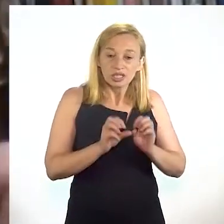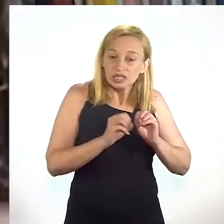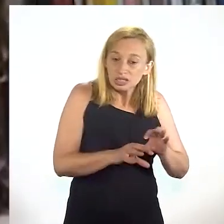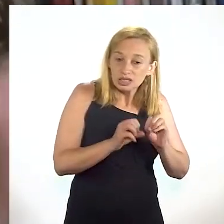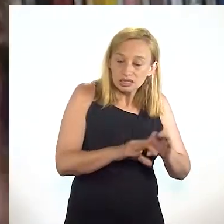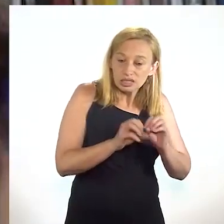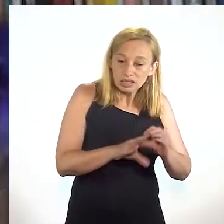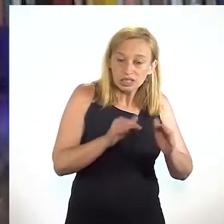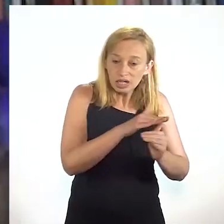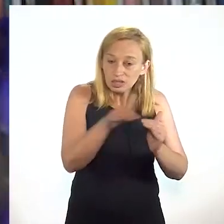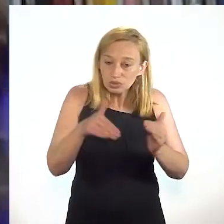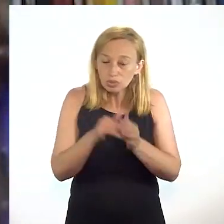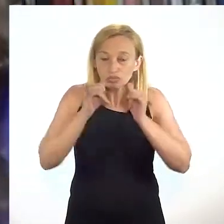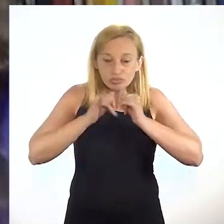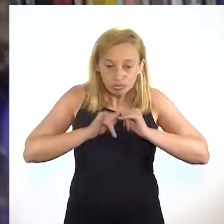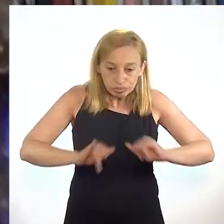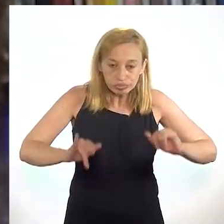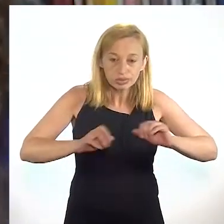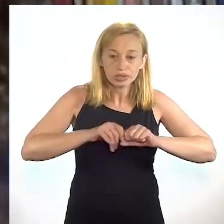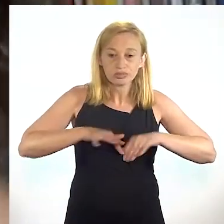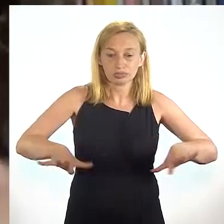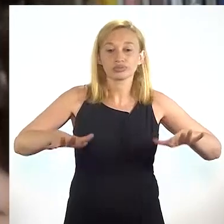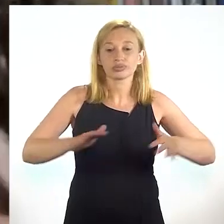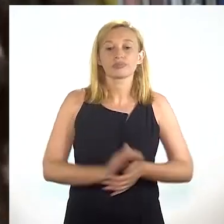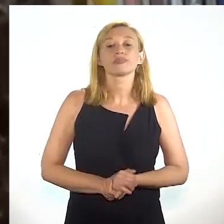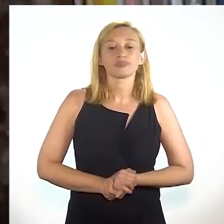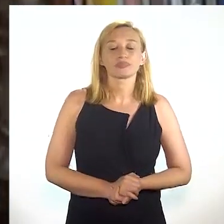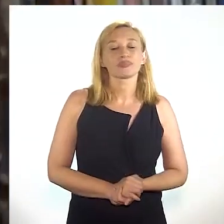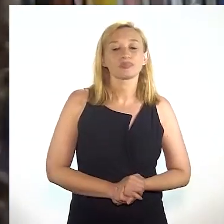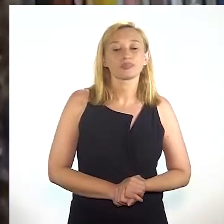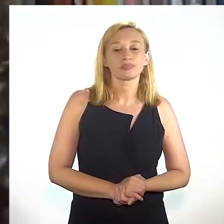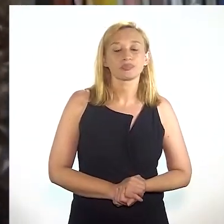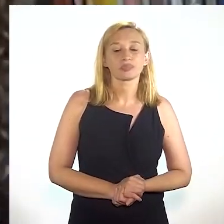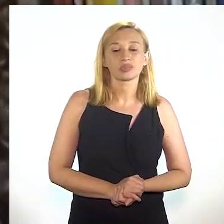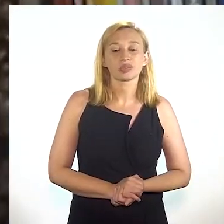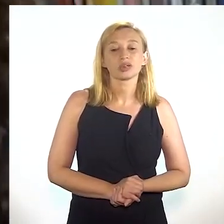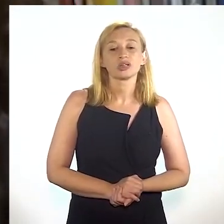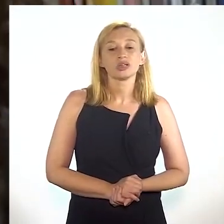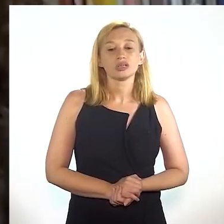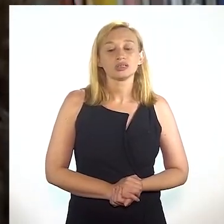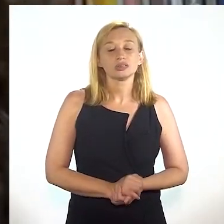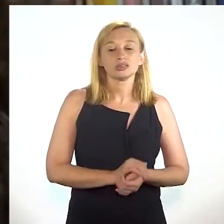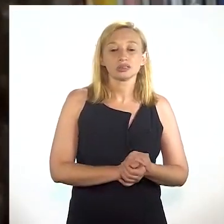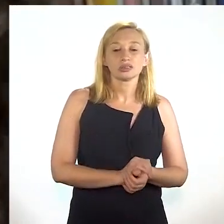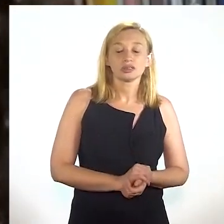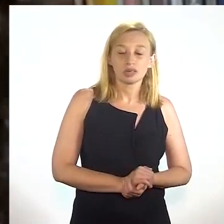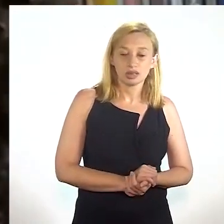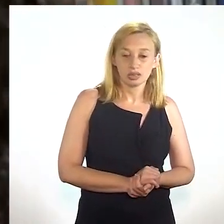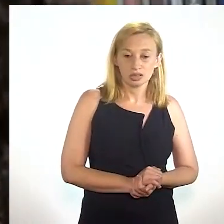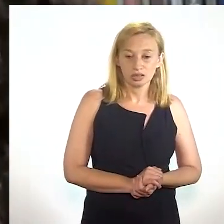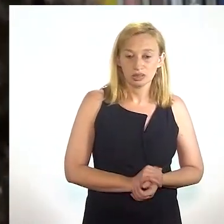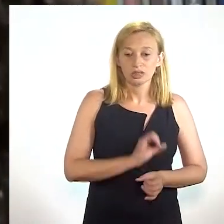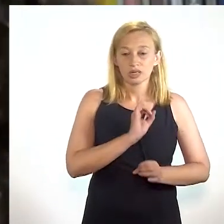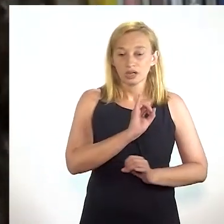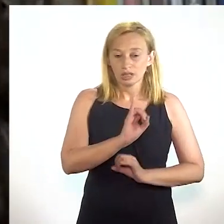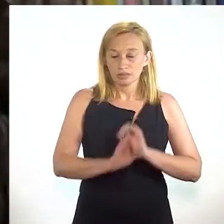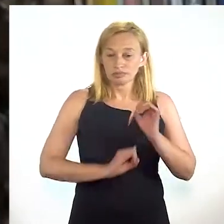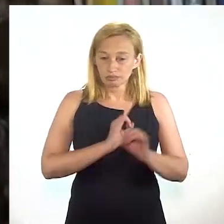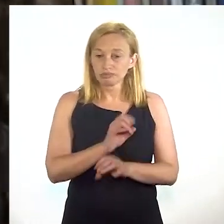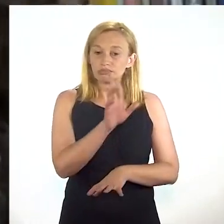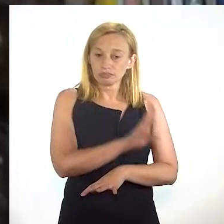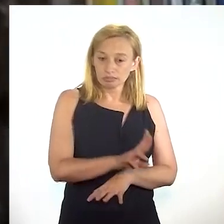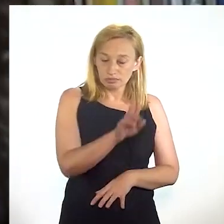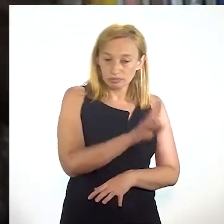das mãos, e a gente fez isso, a comunidade ensinando para a comunidade, não era a gente que estava ensinando nada para ninguém. Então, a gente pegou